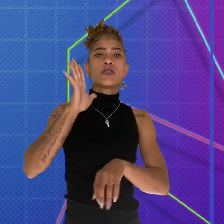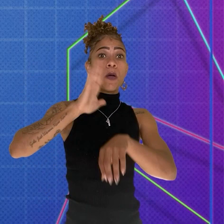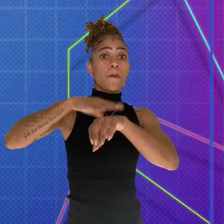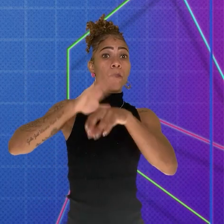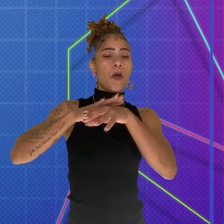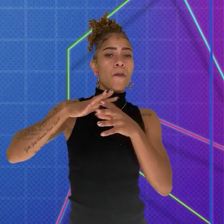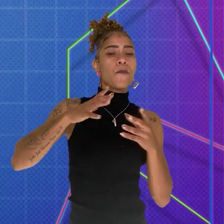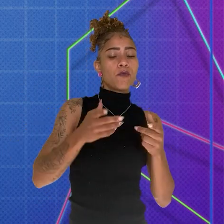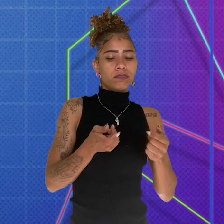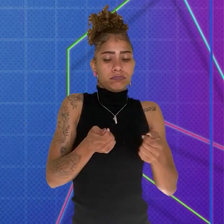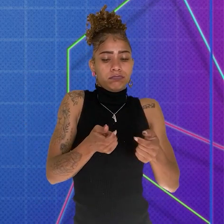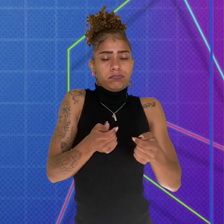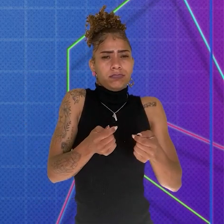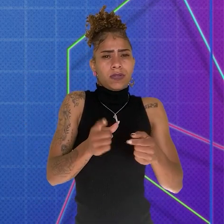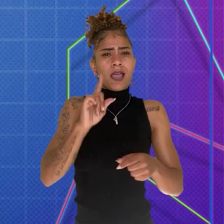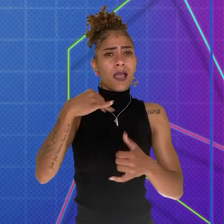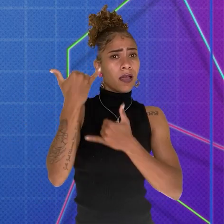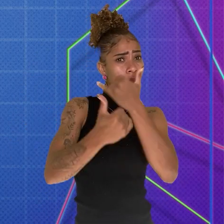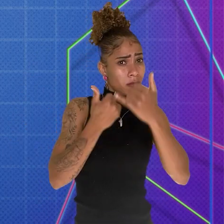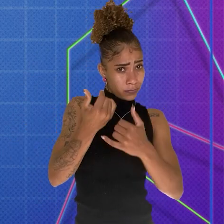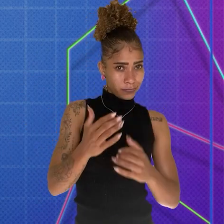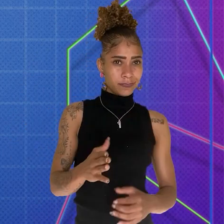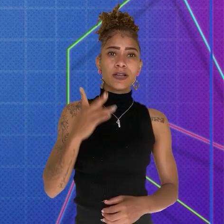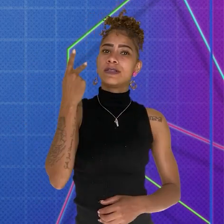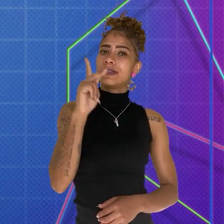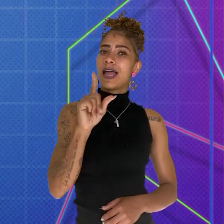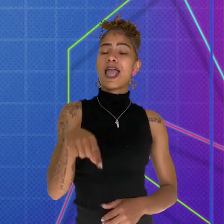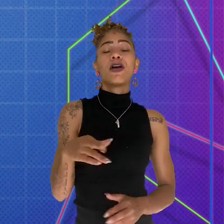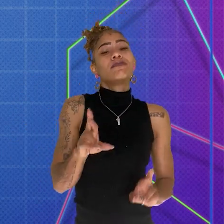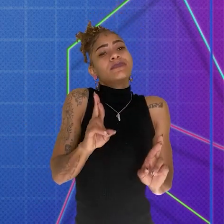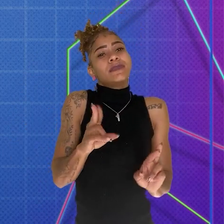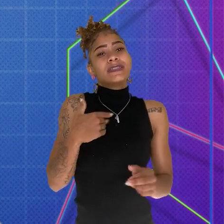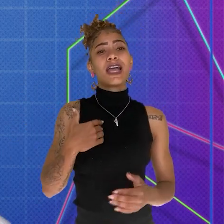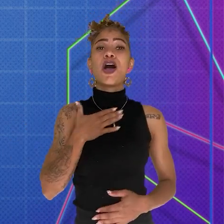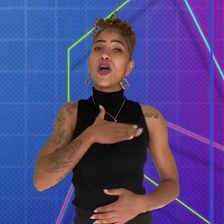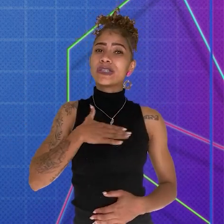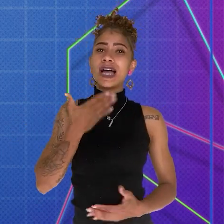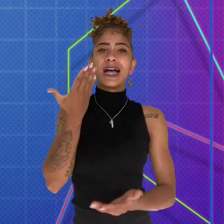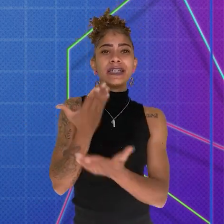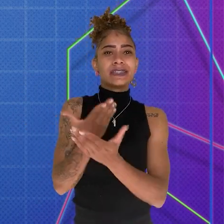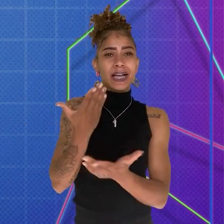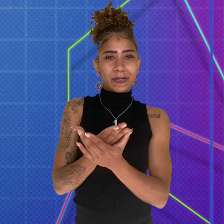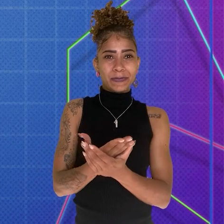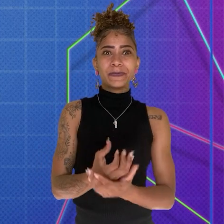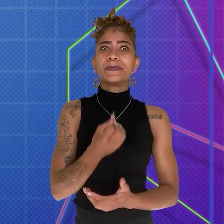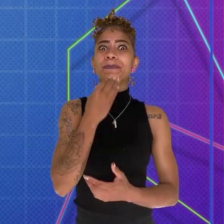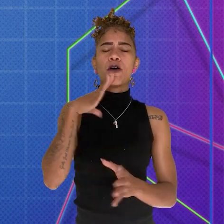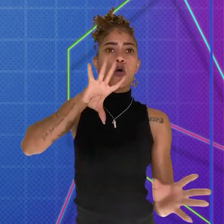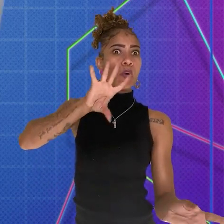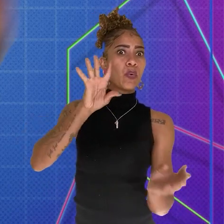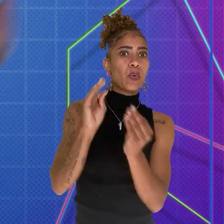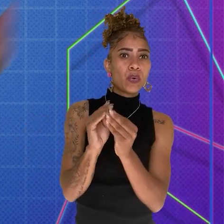mundo, incorpore o som como um elemento principal para o seu jogo. Eu espero que tenham curtido a nossa aula.